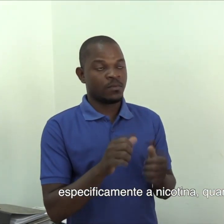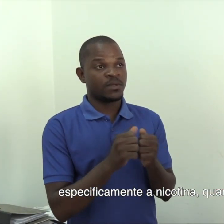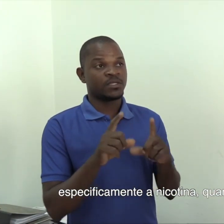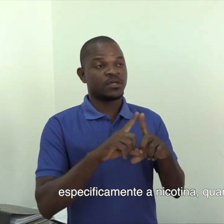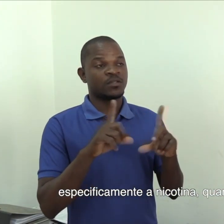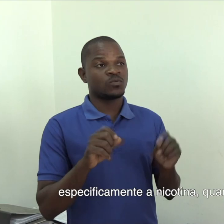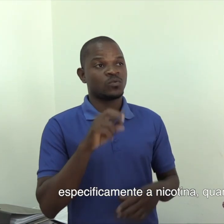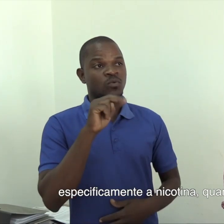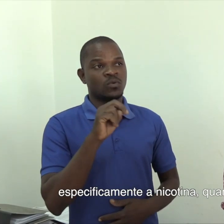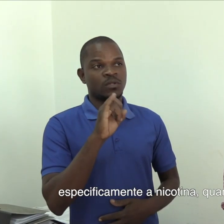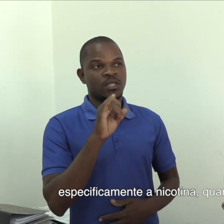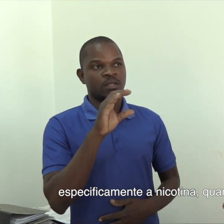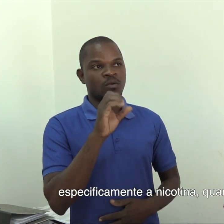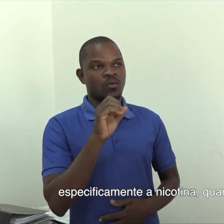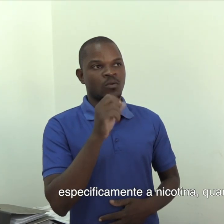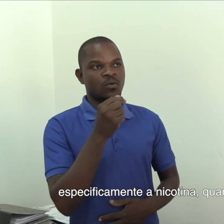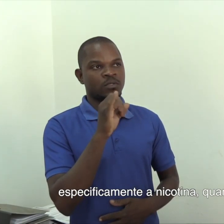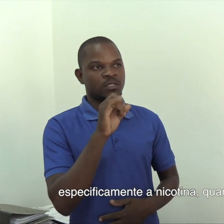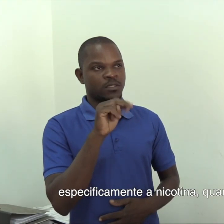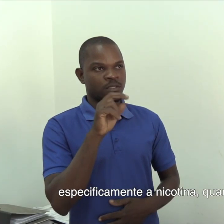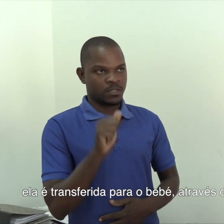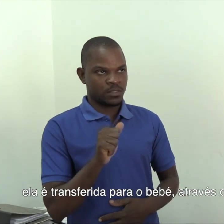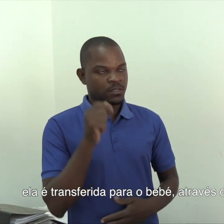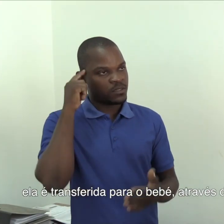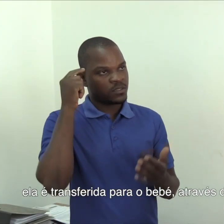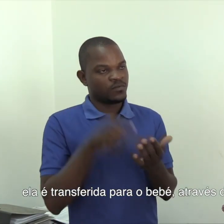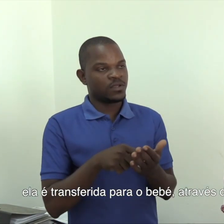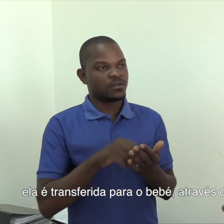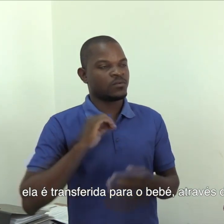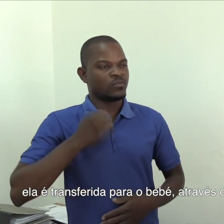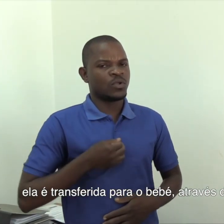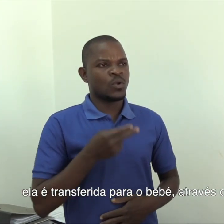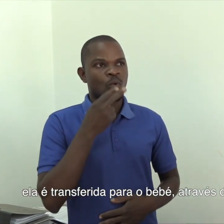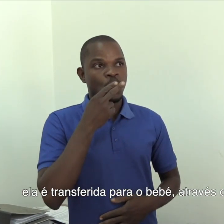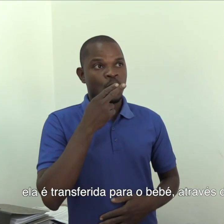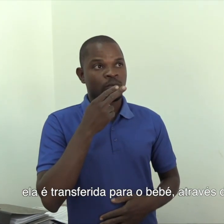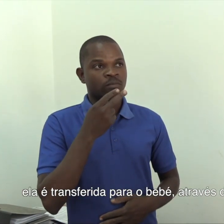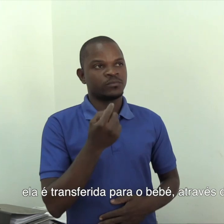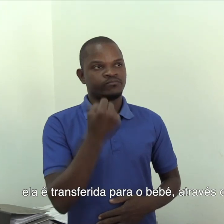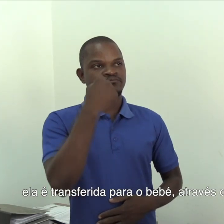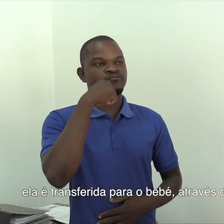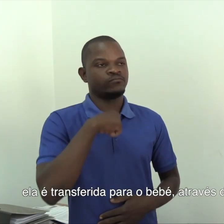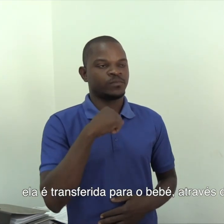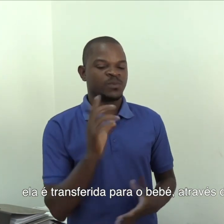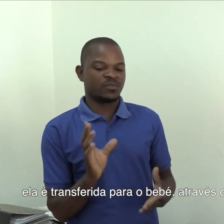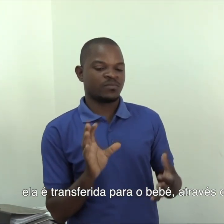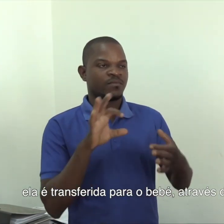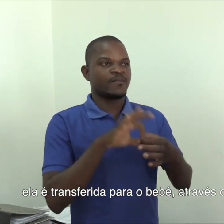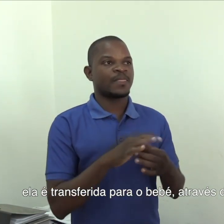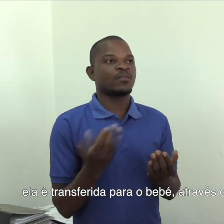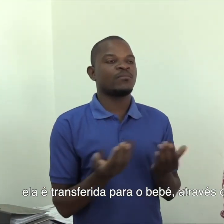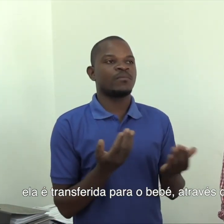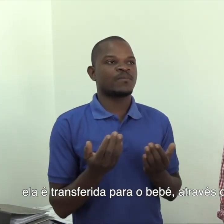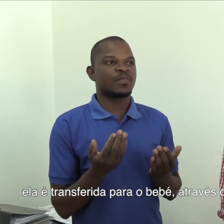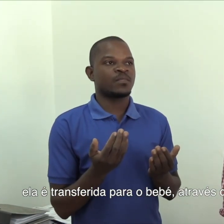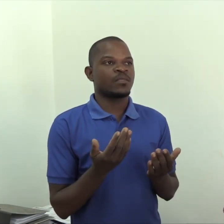ela quando a mulher fuma a nicotina vai ser transferida para o bebê através da